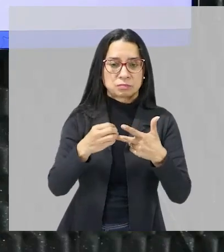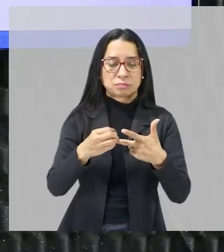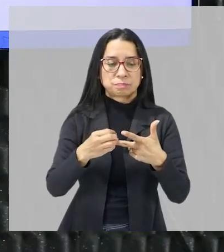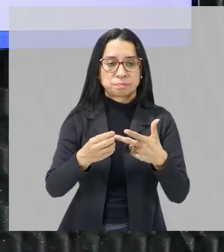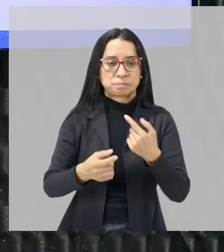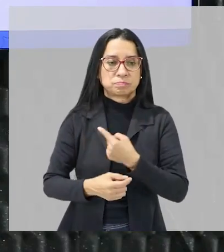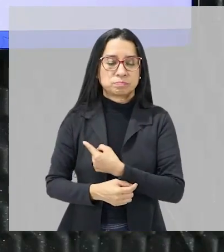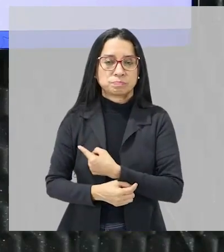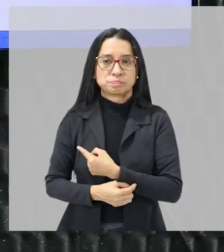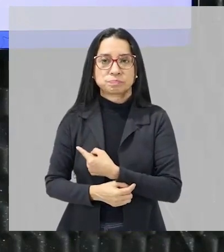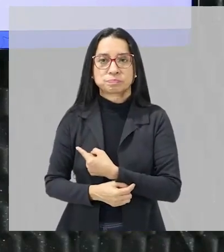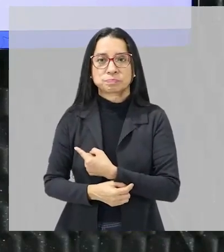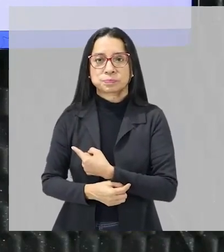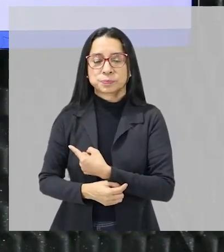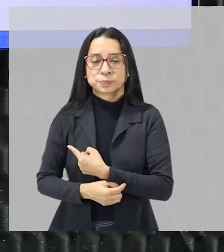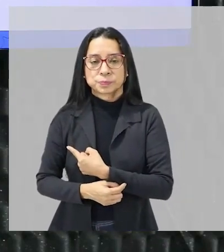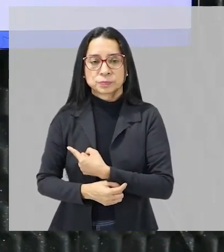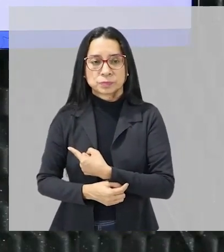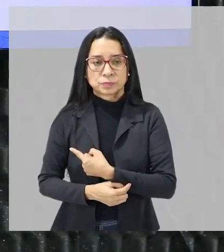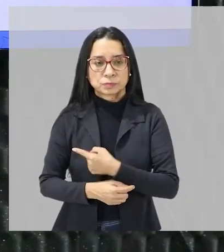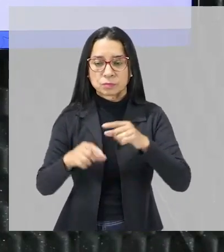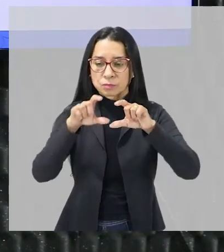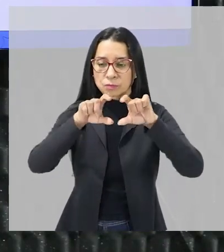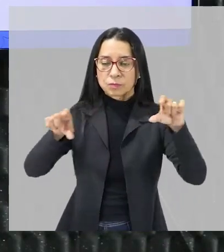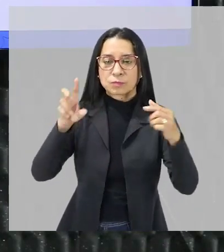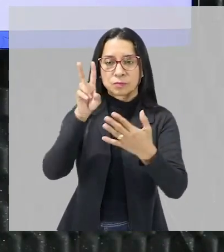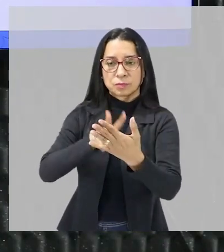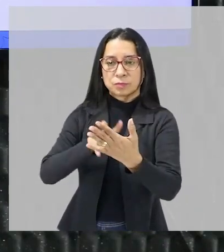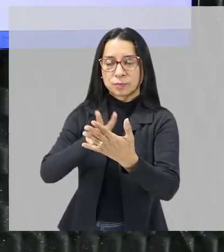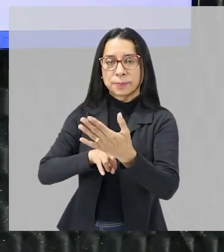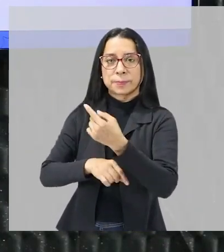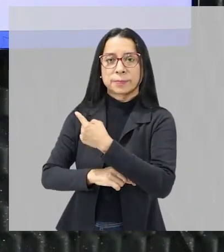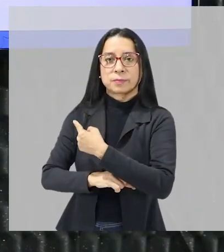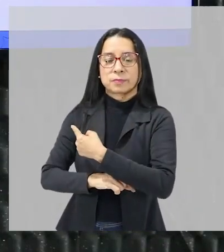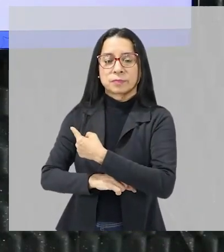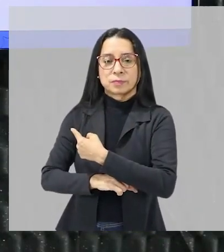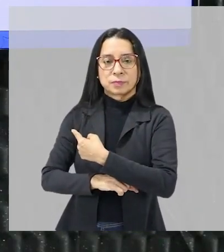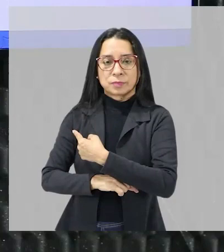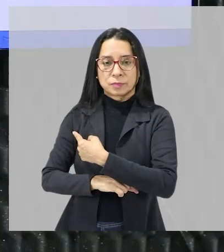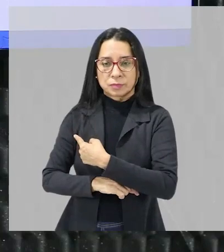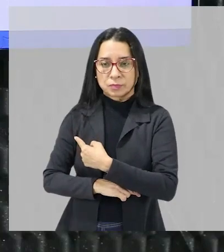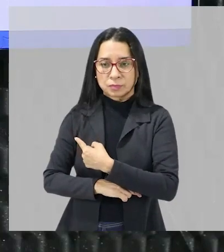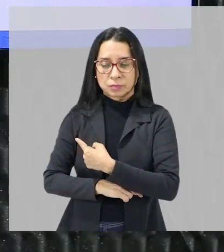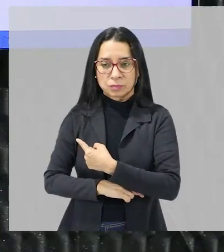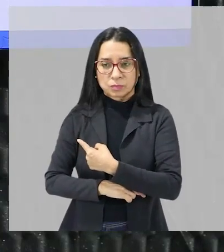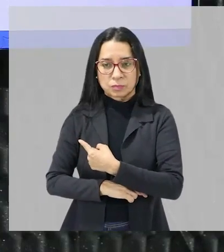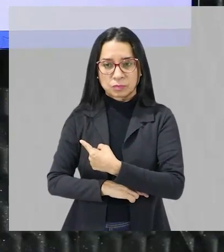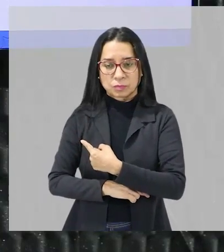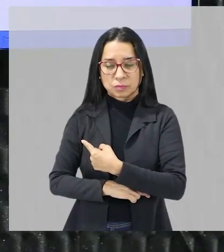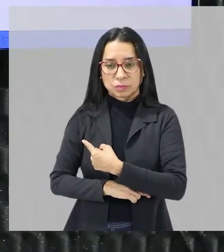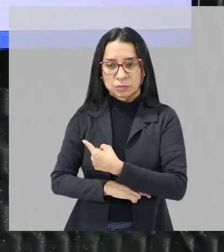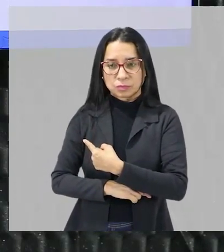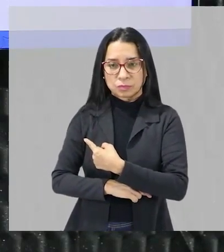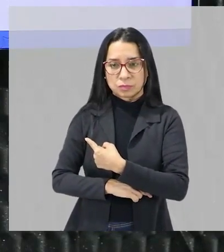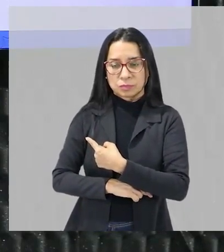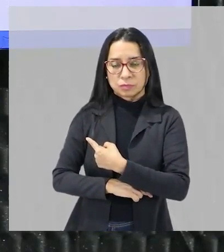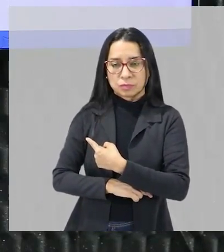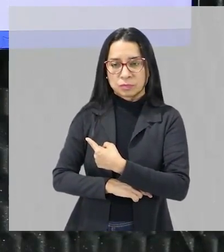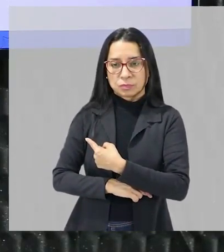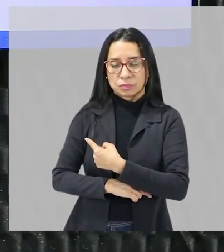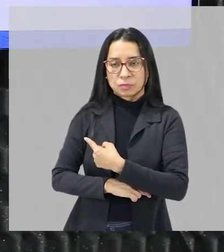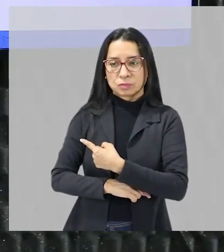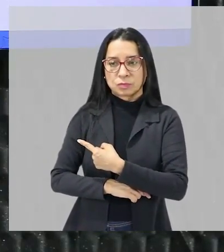caiu assim. Quando a taxa de remuneração do capital exceder significa que é mais,